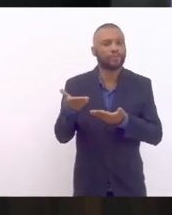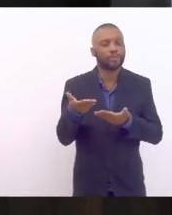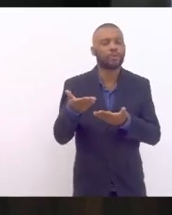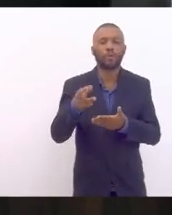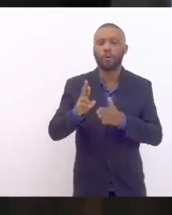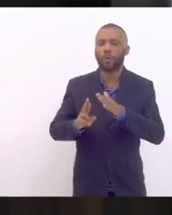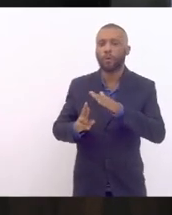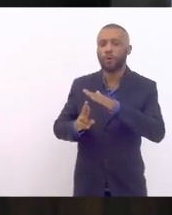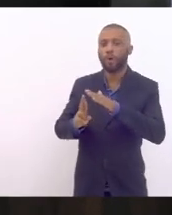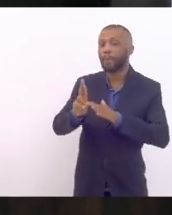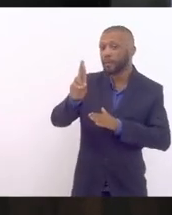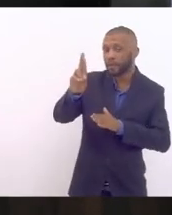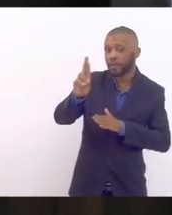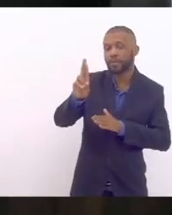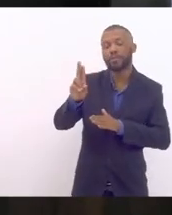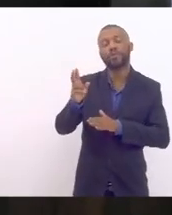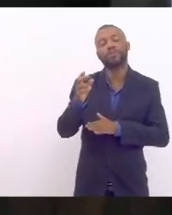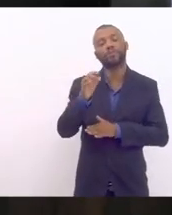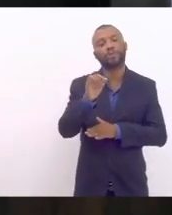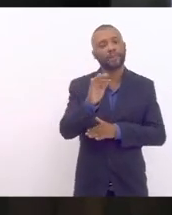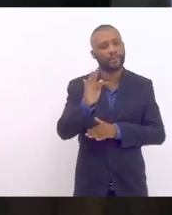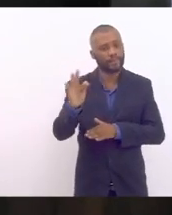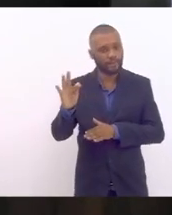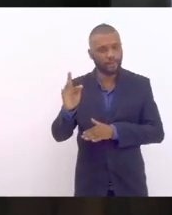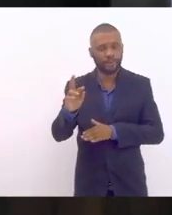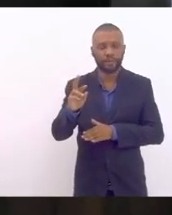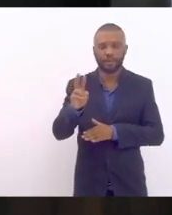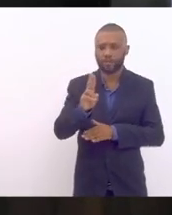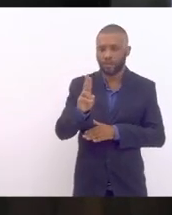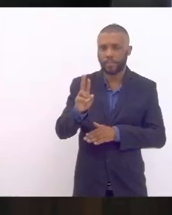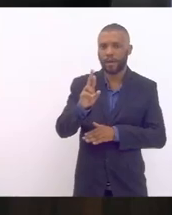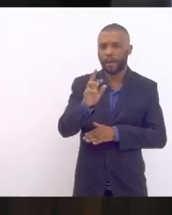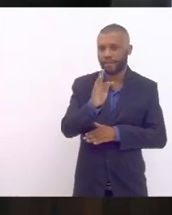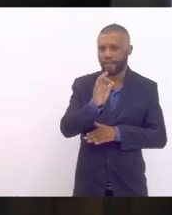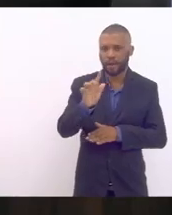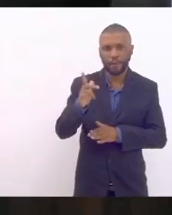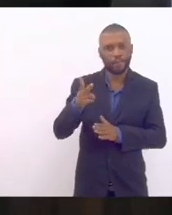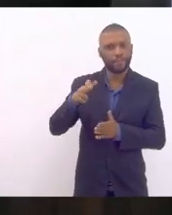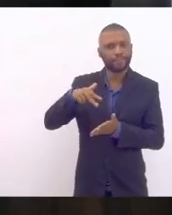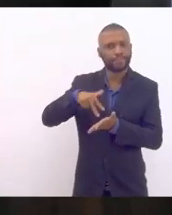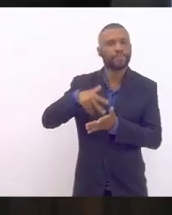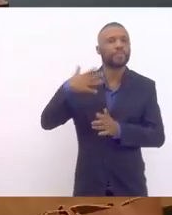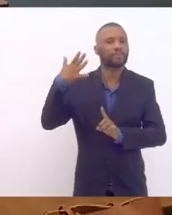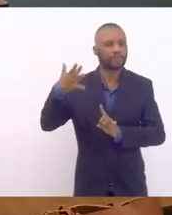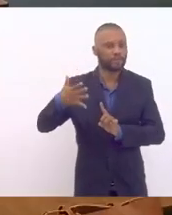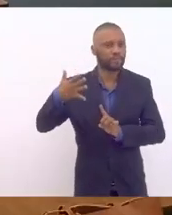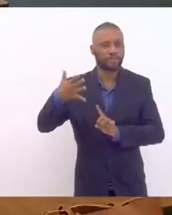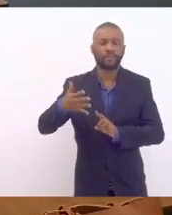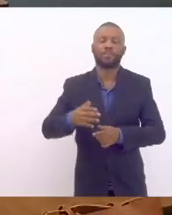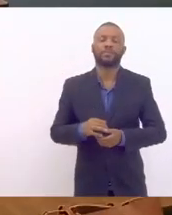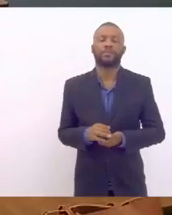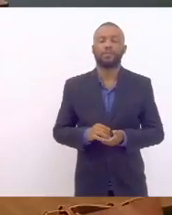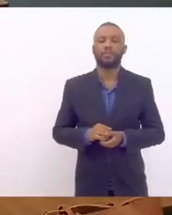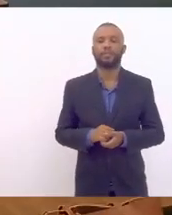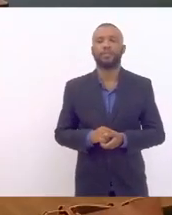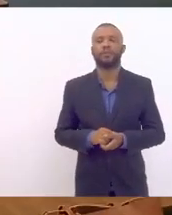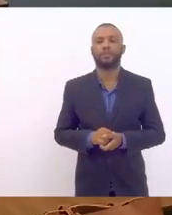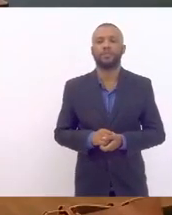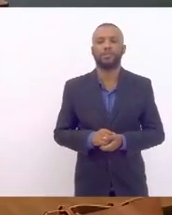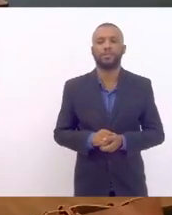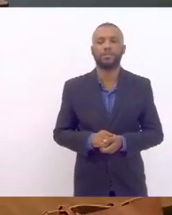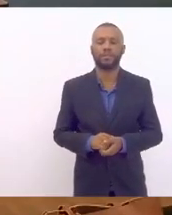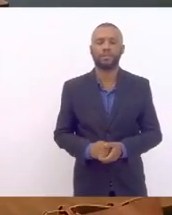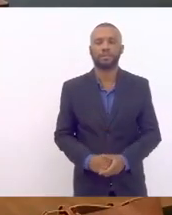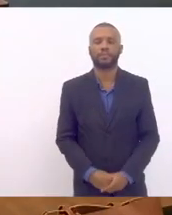de Educação Rafael Almada usado da palavra por favor oh alô